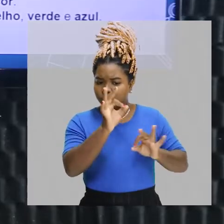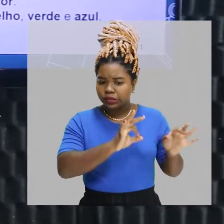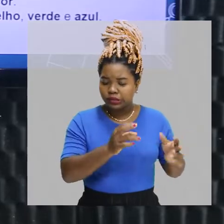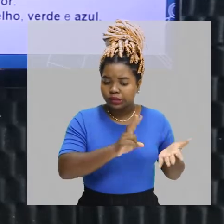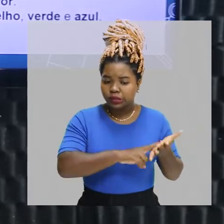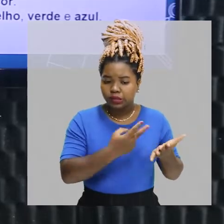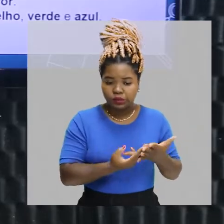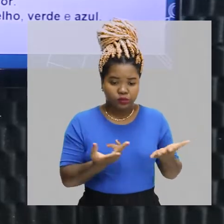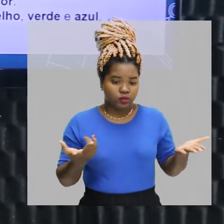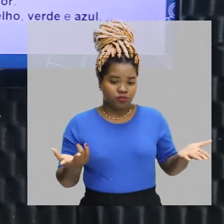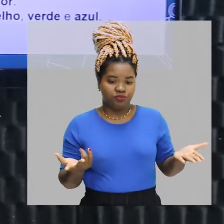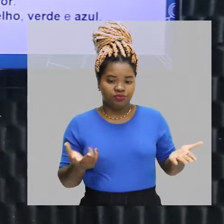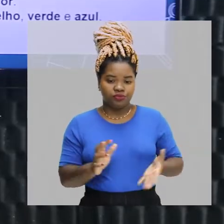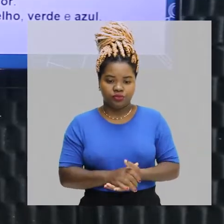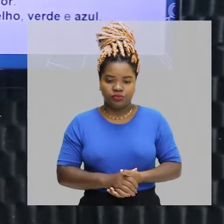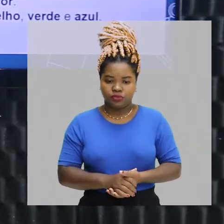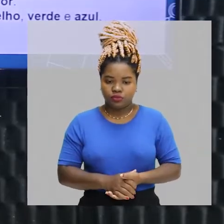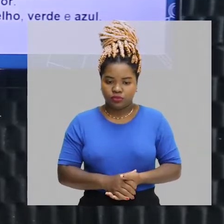tradução mesmo, né?